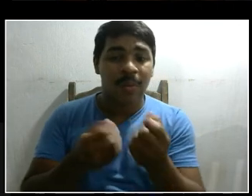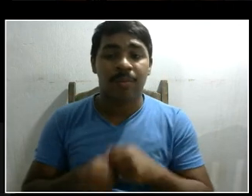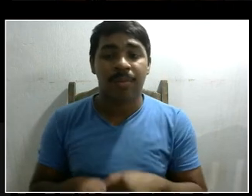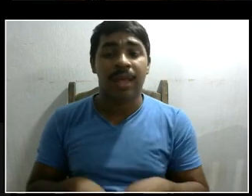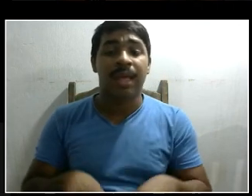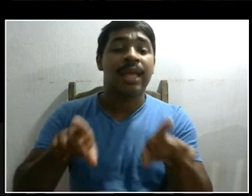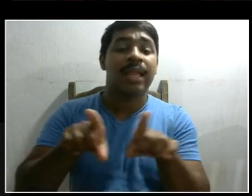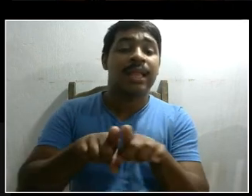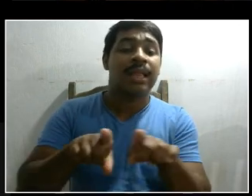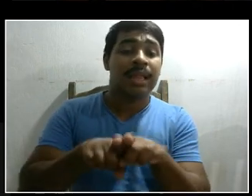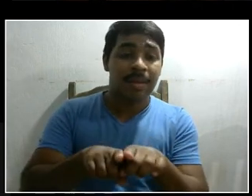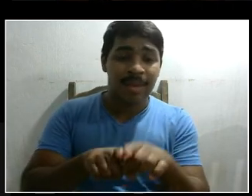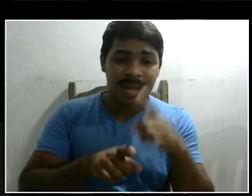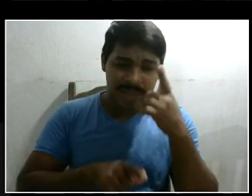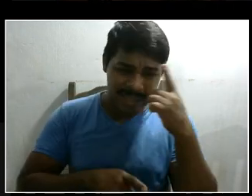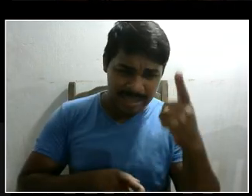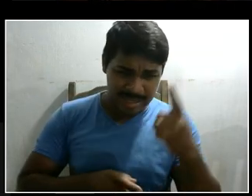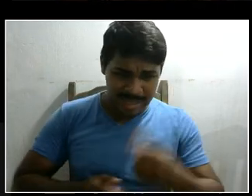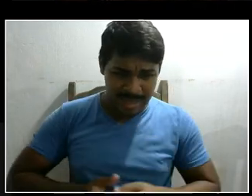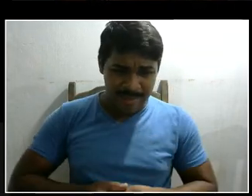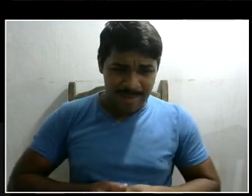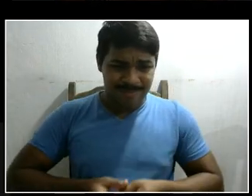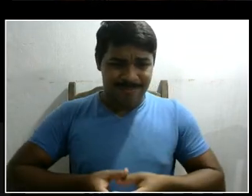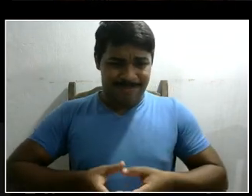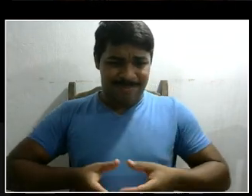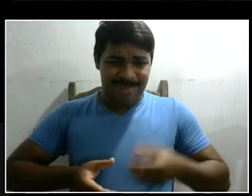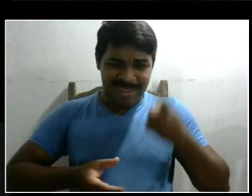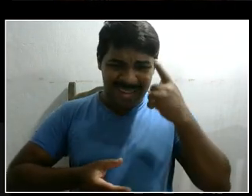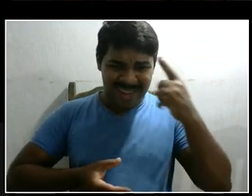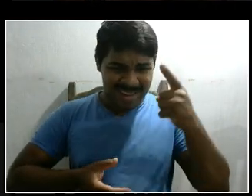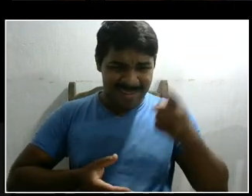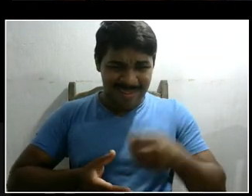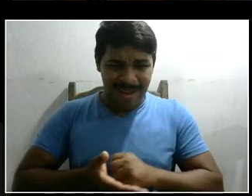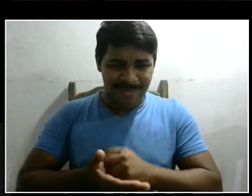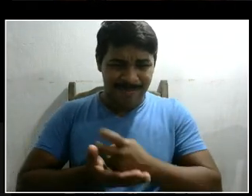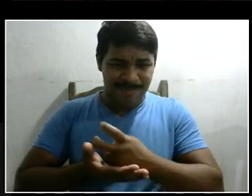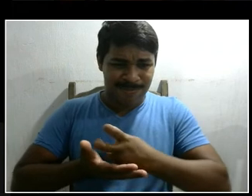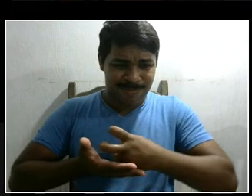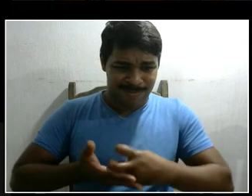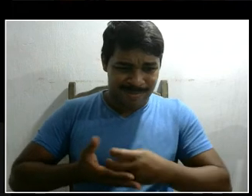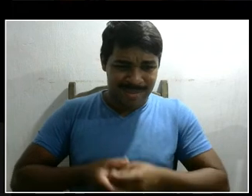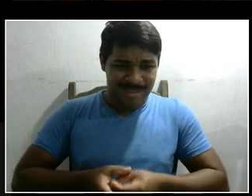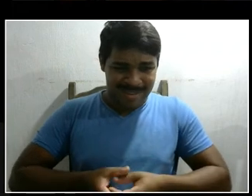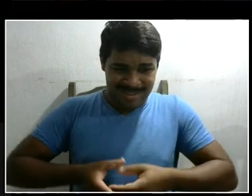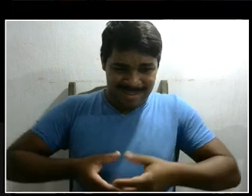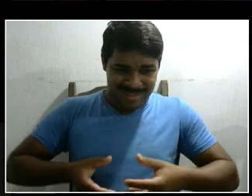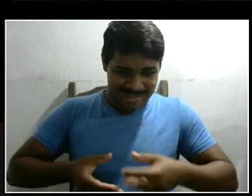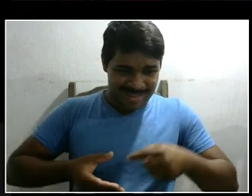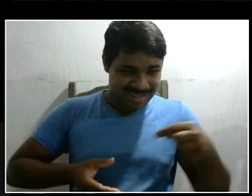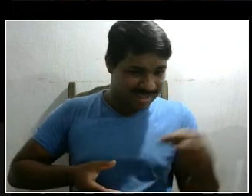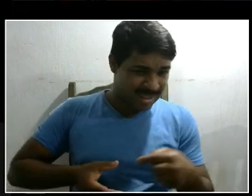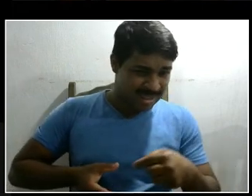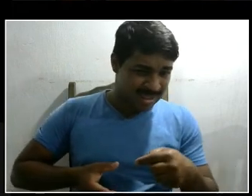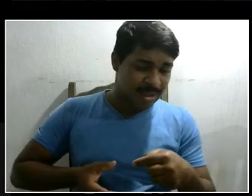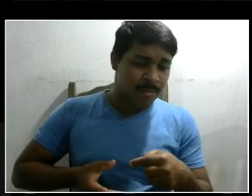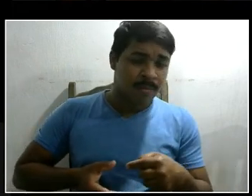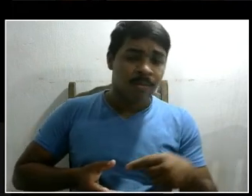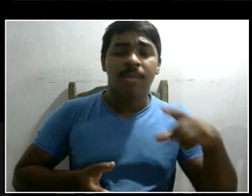a gente saber a origem embrionária do tecido. Lembra que nós estudamos na aula passada sobre a origem embrionária? Né? Nós estudamos sobre